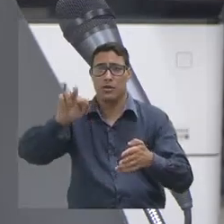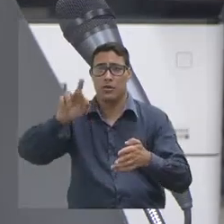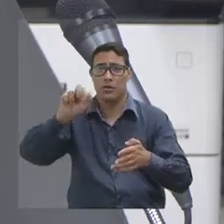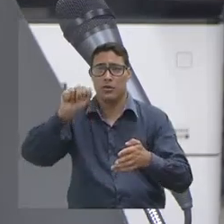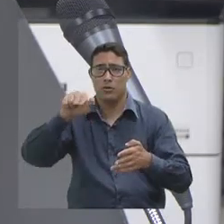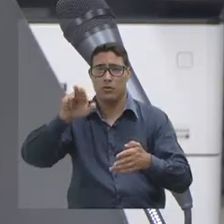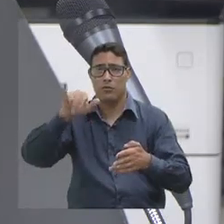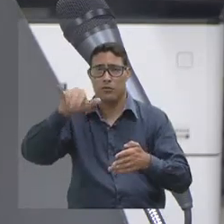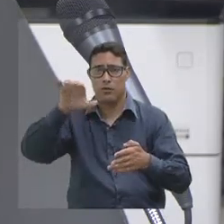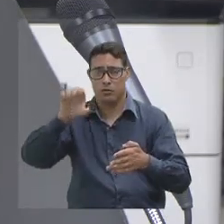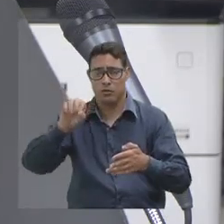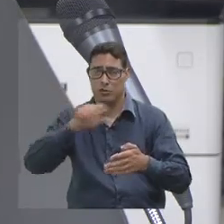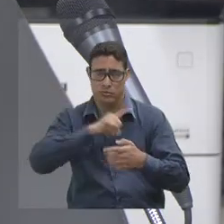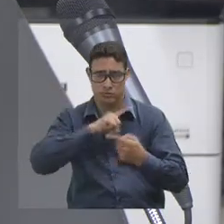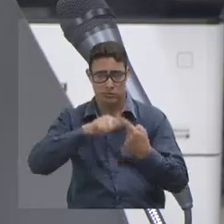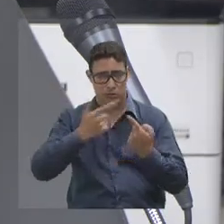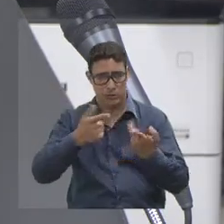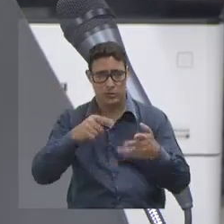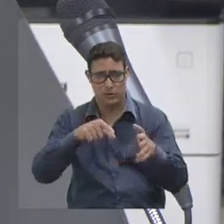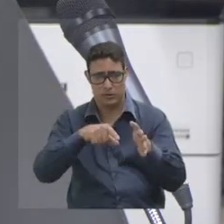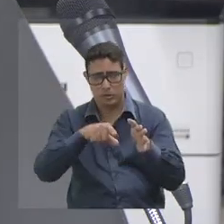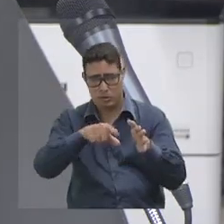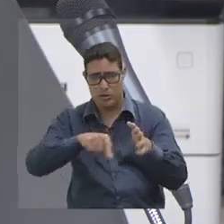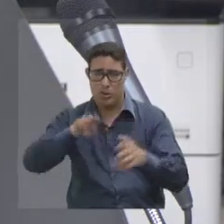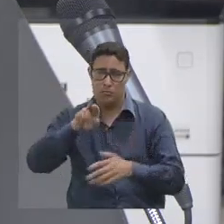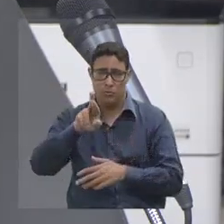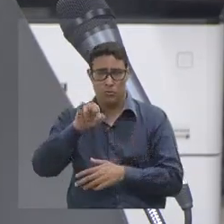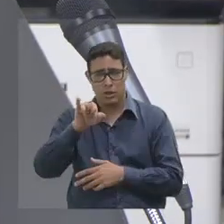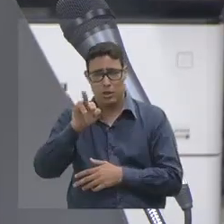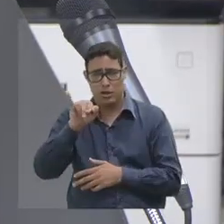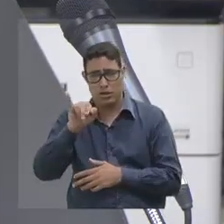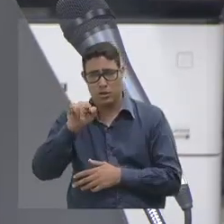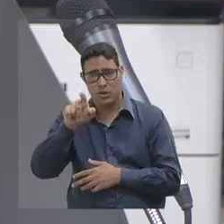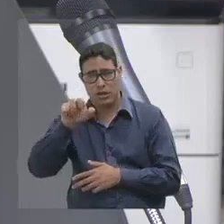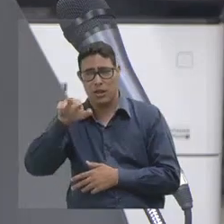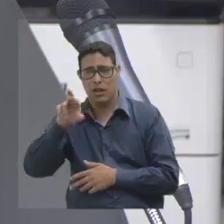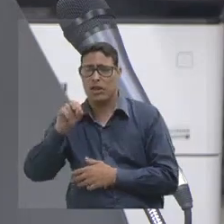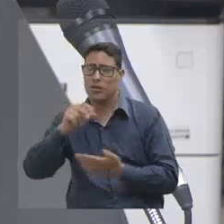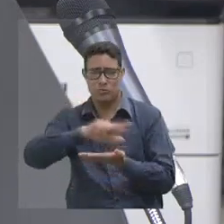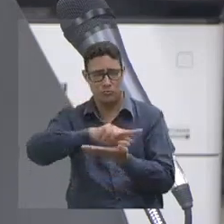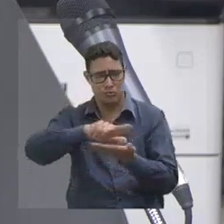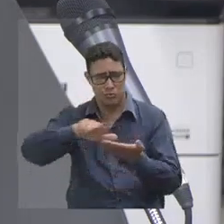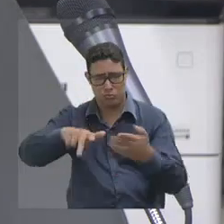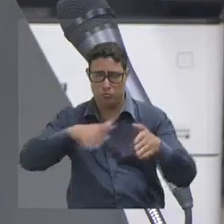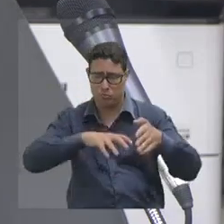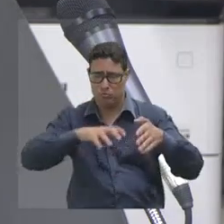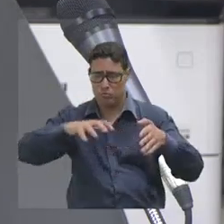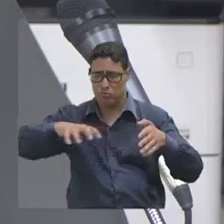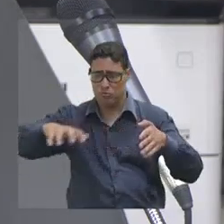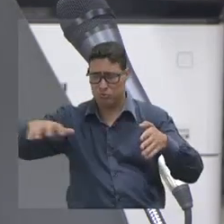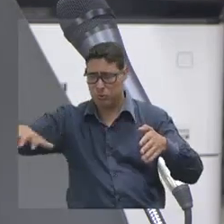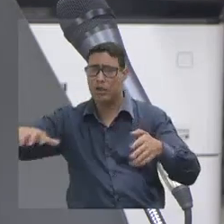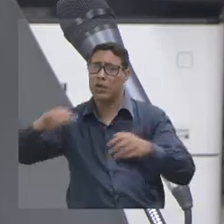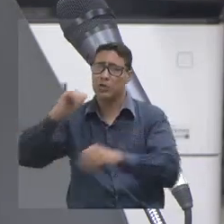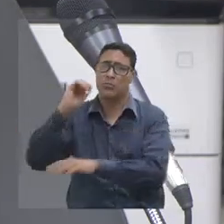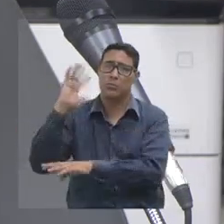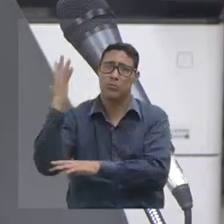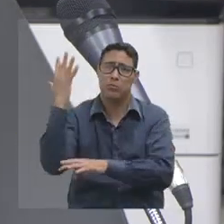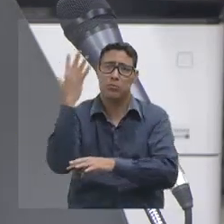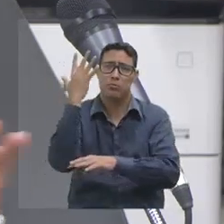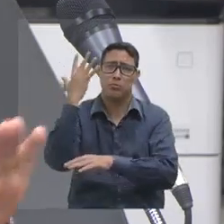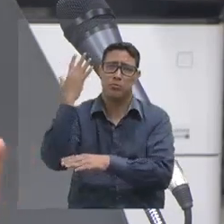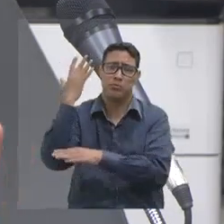que fizesse ali Buritizeiro as mais São Francisco tem vários pontos de fazendeiro que vai ali desmata e não são